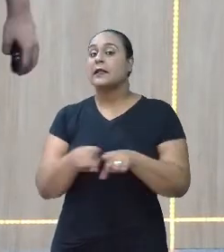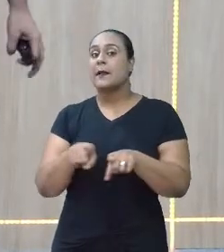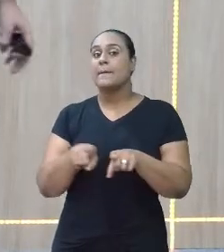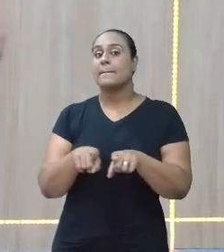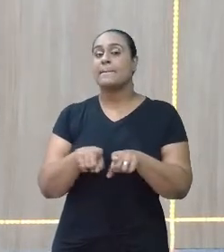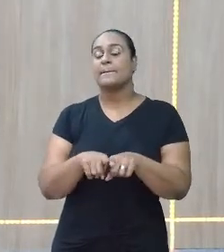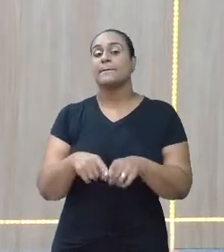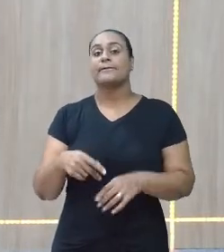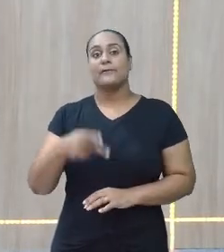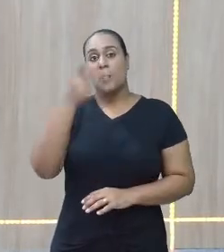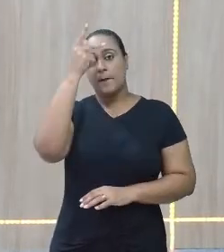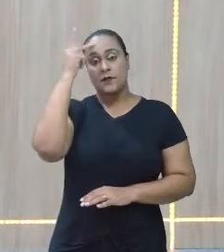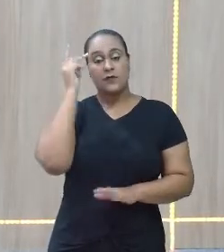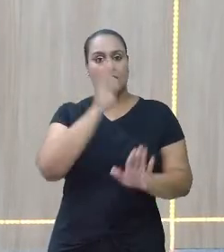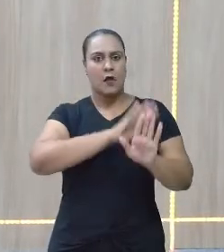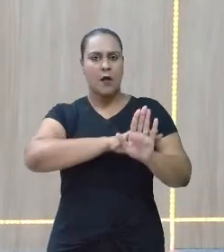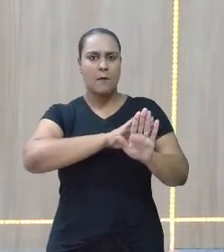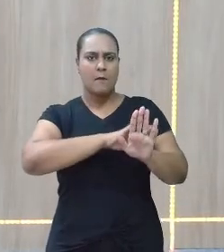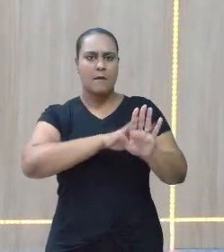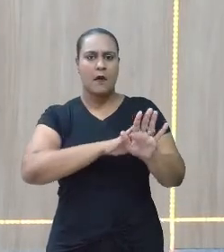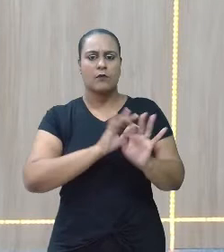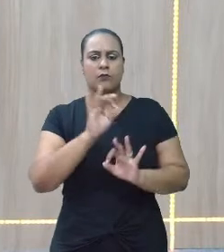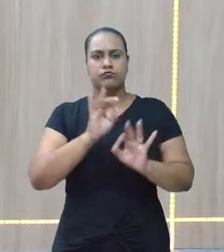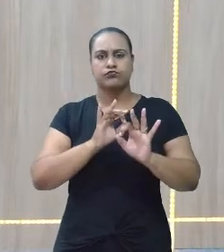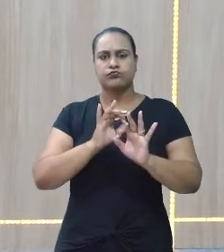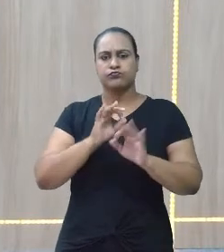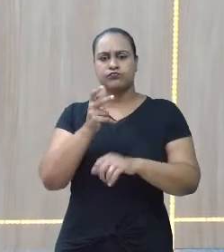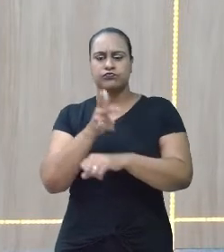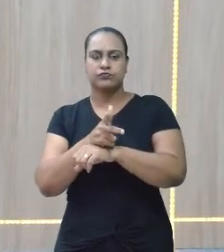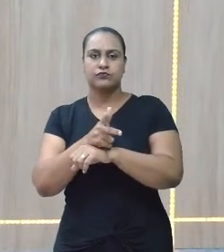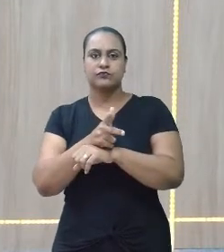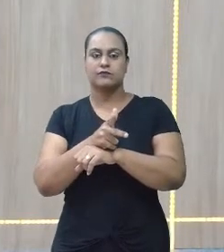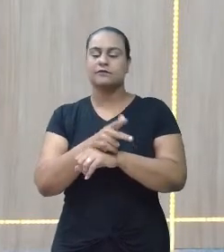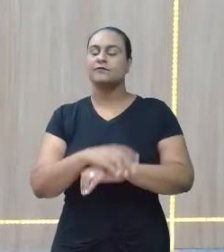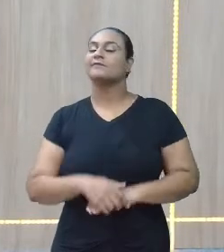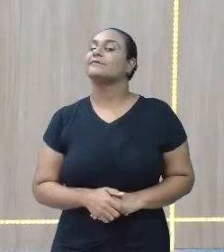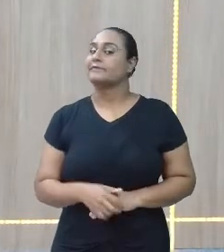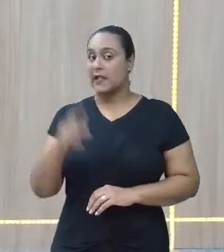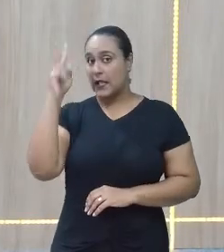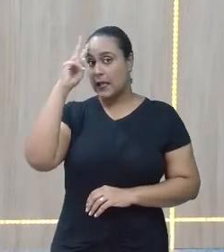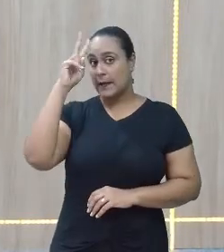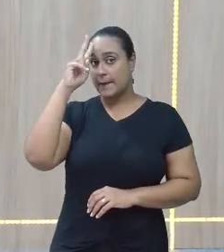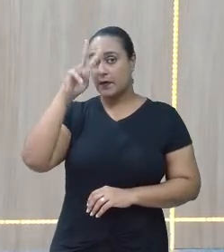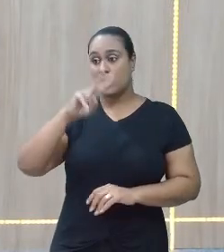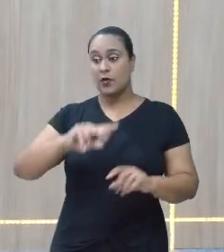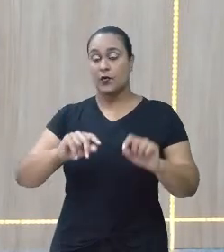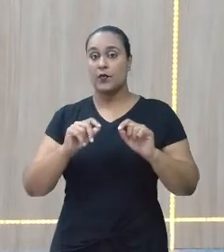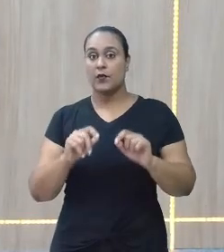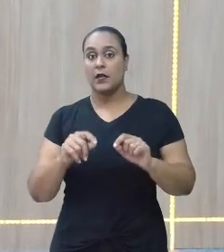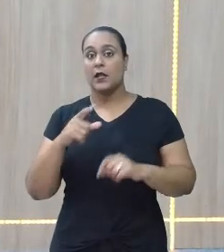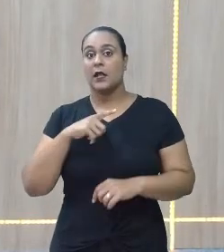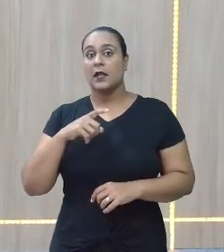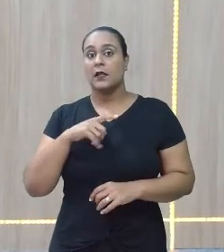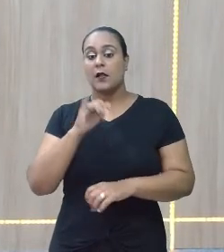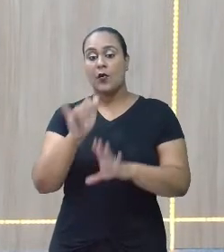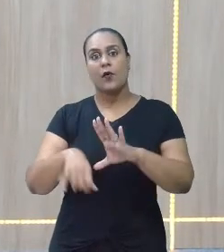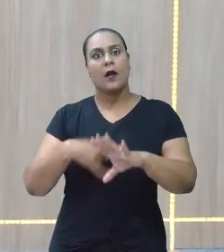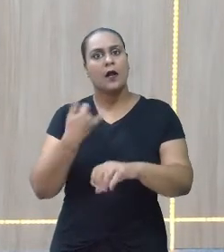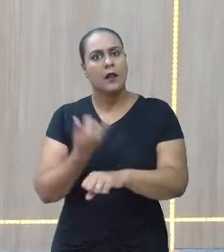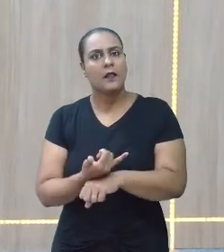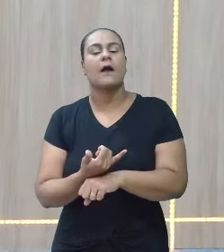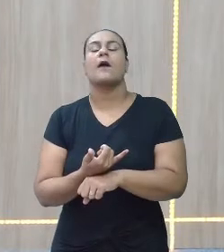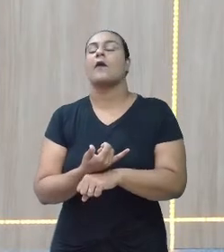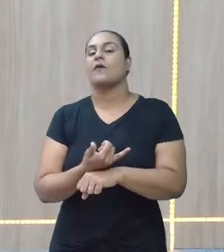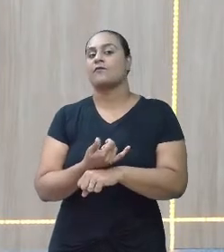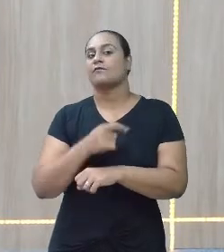Bia, Billy. Alô, Gabi, vocês são pessoas incríveis. Vamos lá, gente. Também lembrando, ó, temos lá o nosso canal do YouTube, né? Para